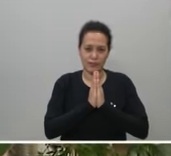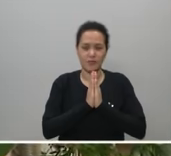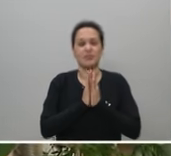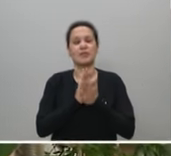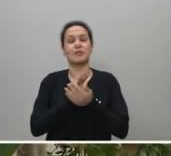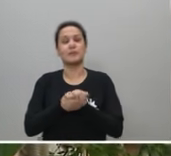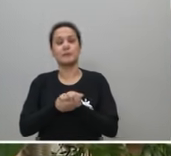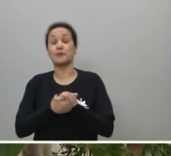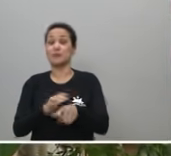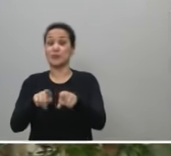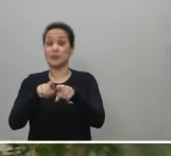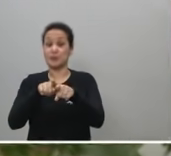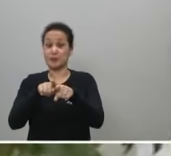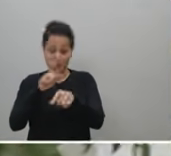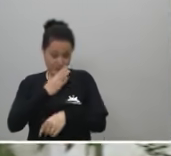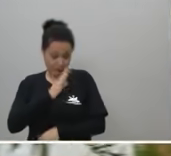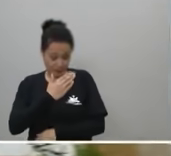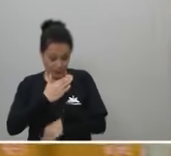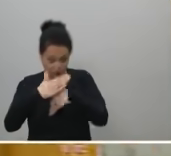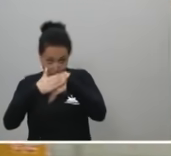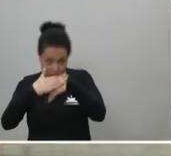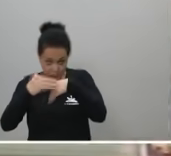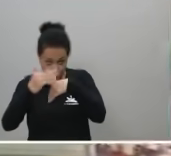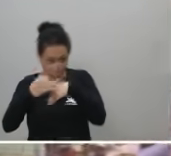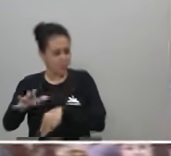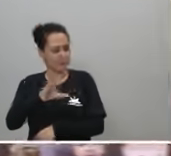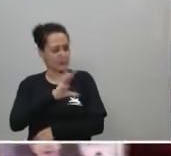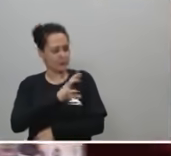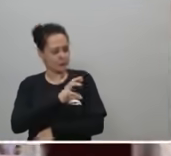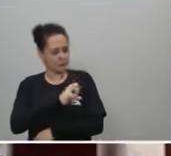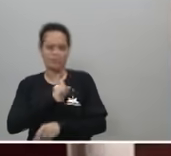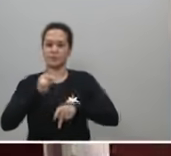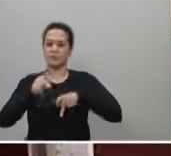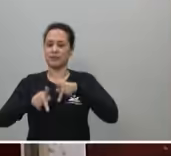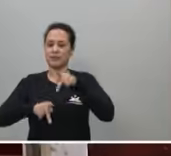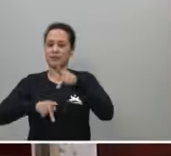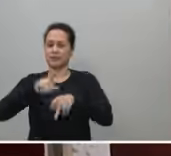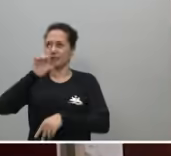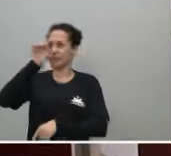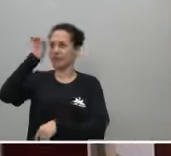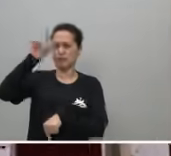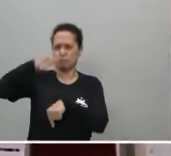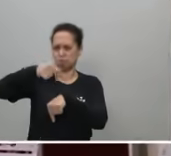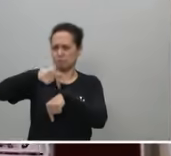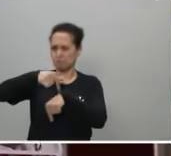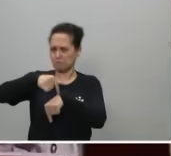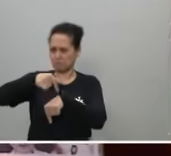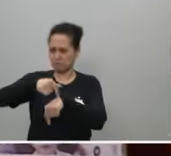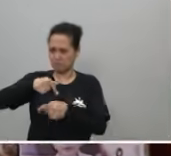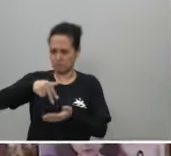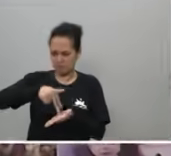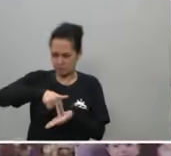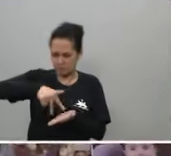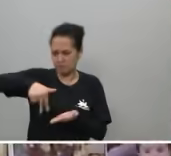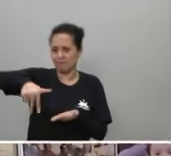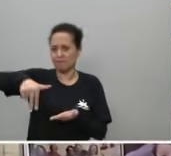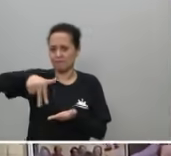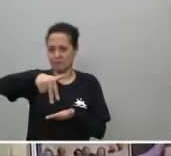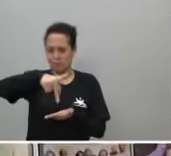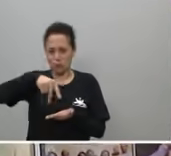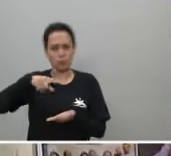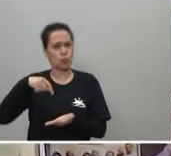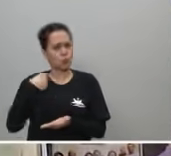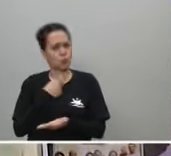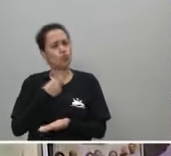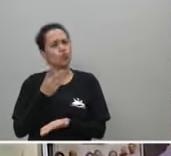Querido, amado povo de Deus, estamos no tempo pascal. E ainda continuamos nesse espírito